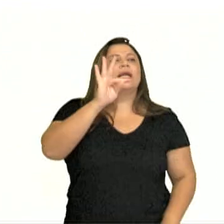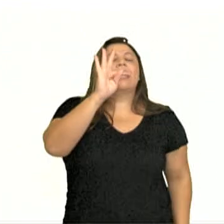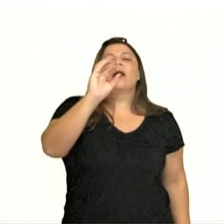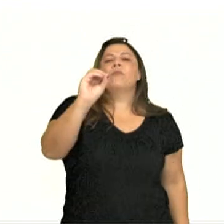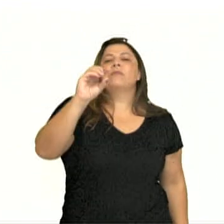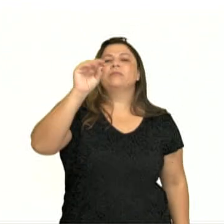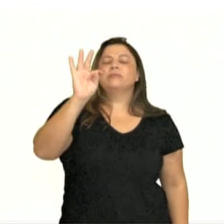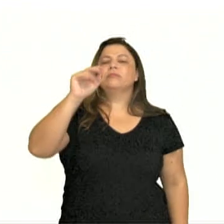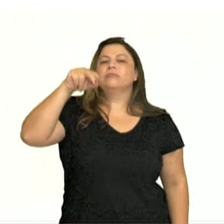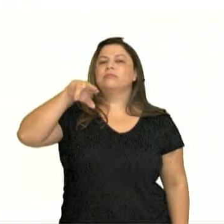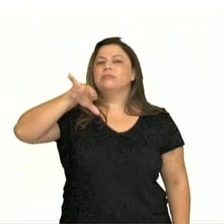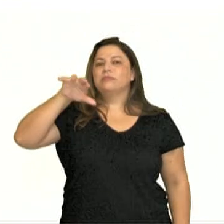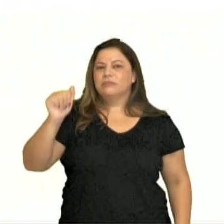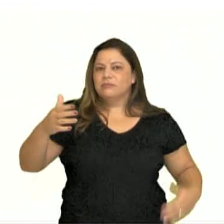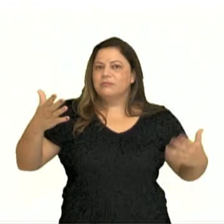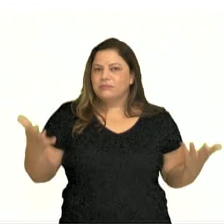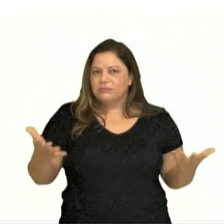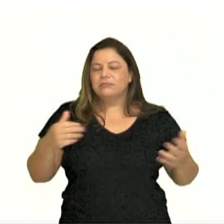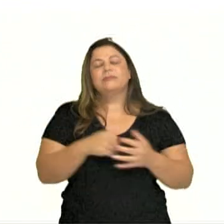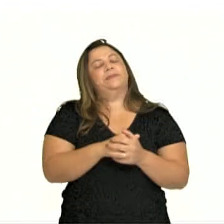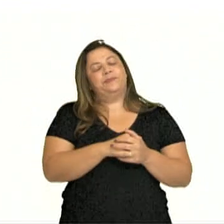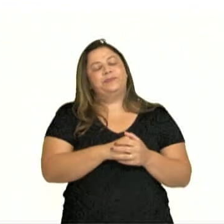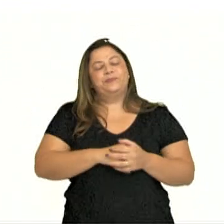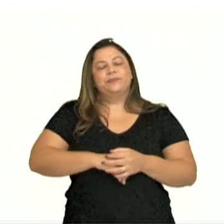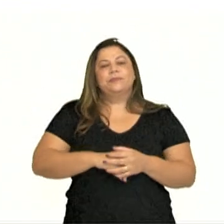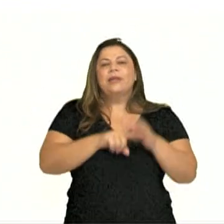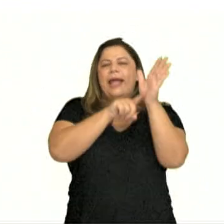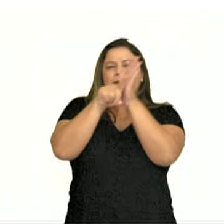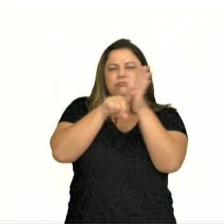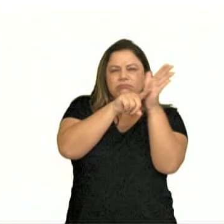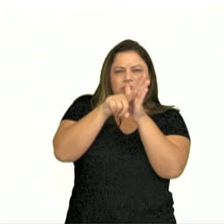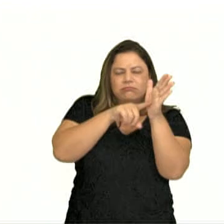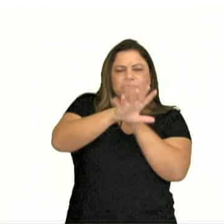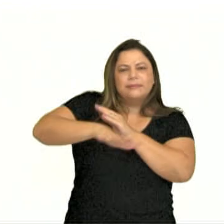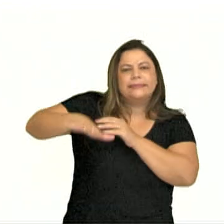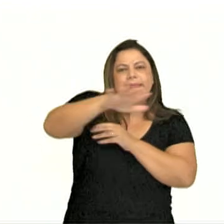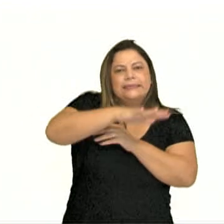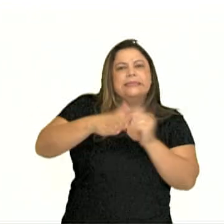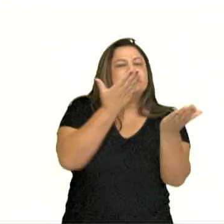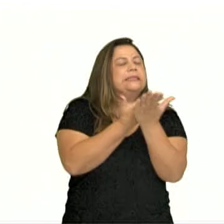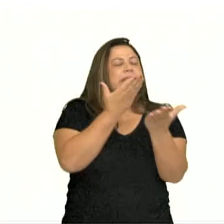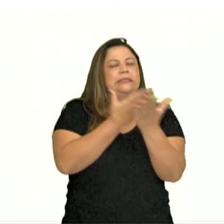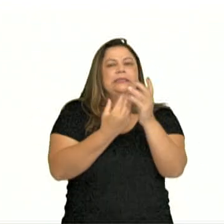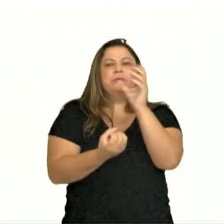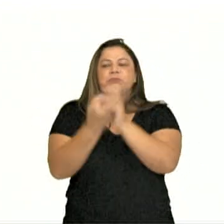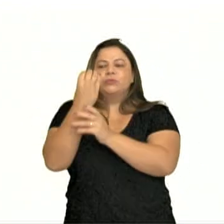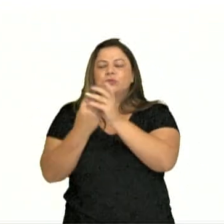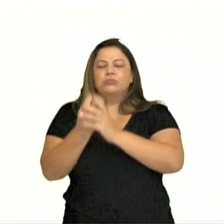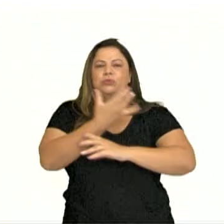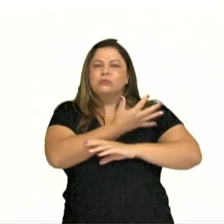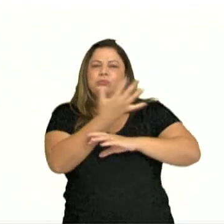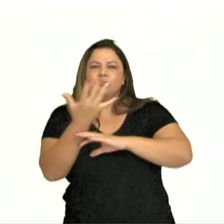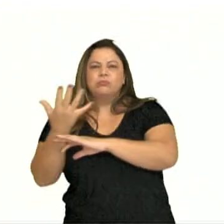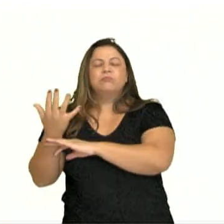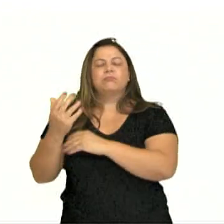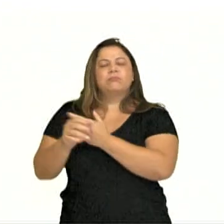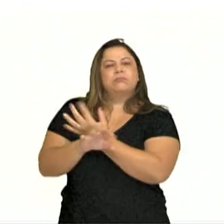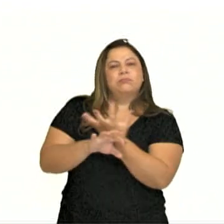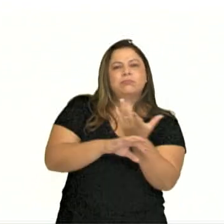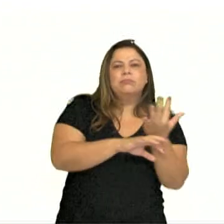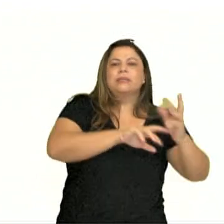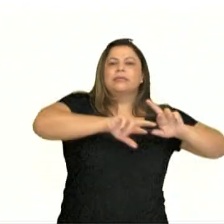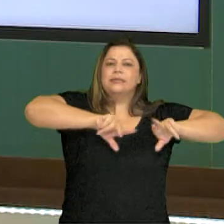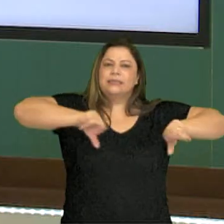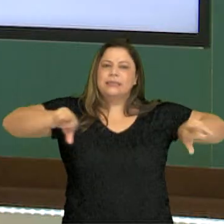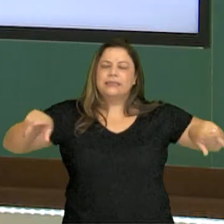botânico. Botânica é uma ciência que estuda o quê? As plantas, os vegetais. Então, a partir de agora